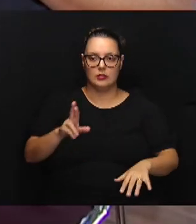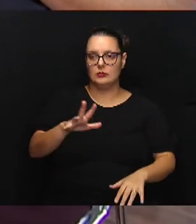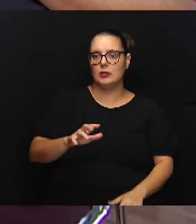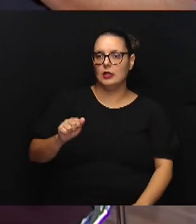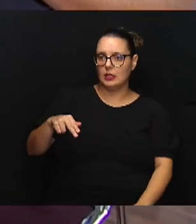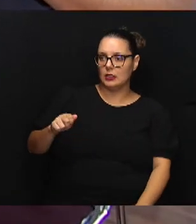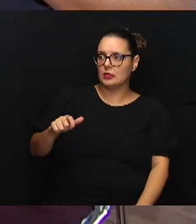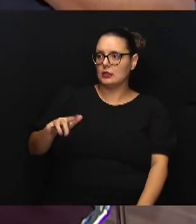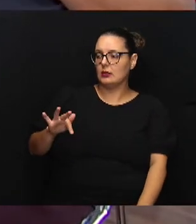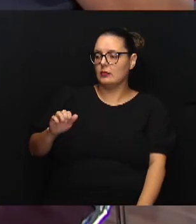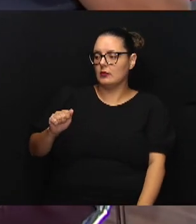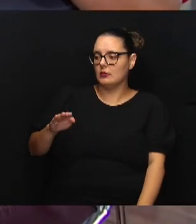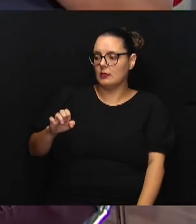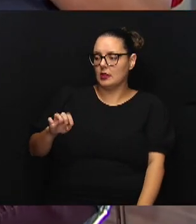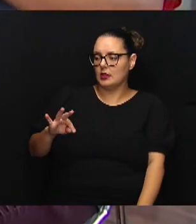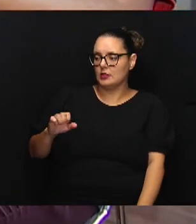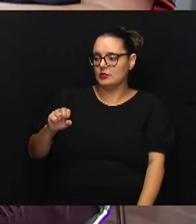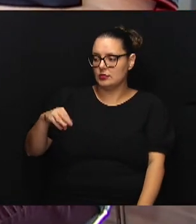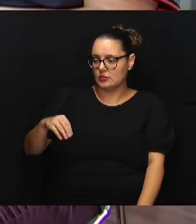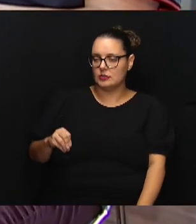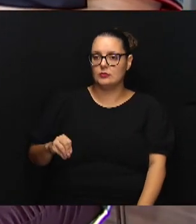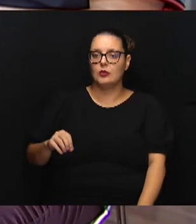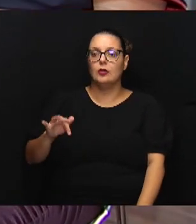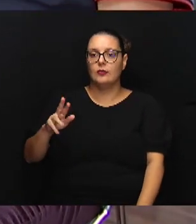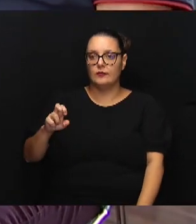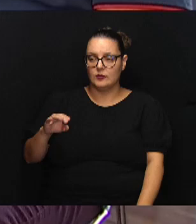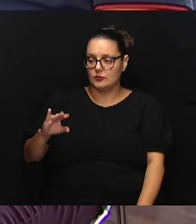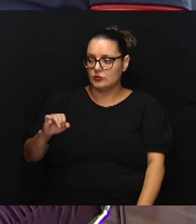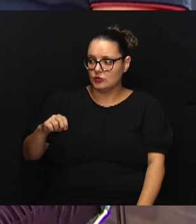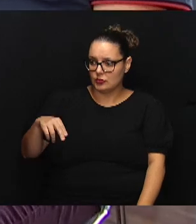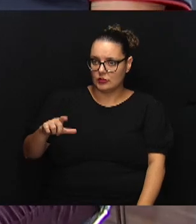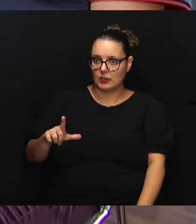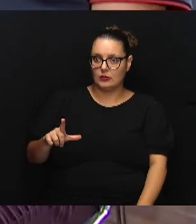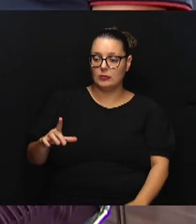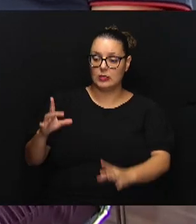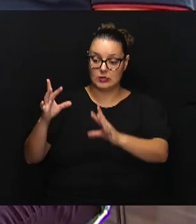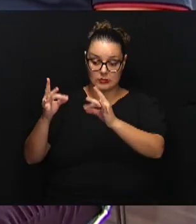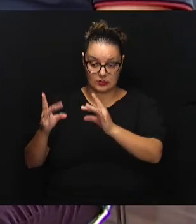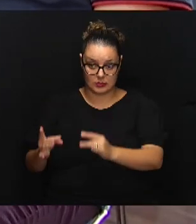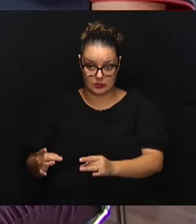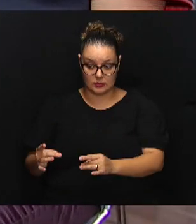analfabetismo funcional, mas se a gente vai num universo, né, de detalhe,